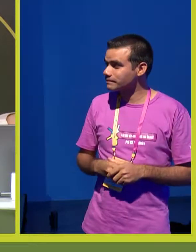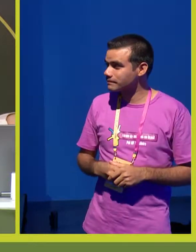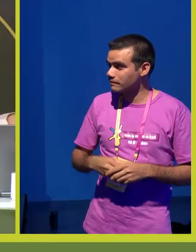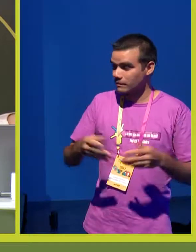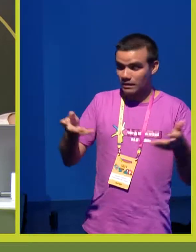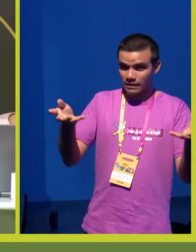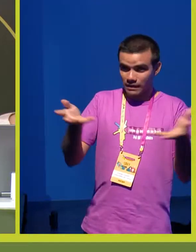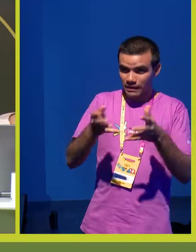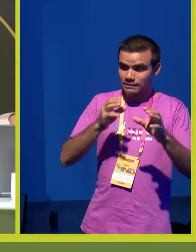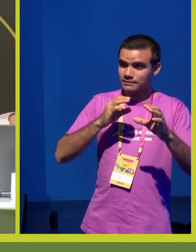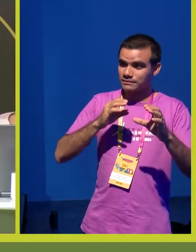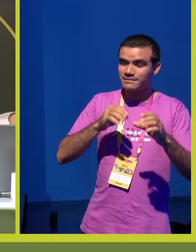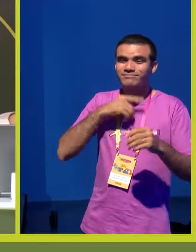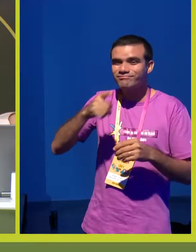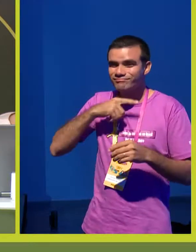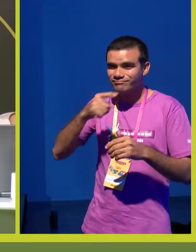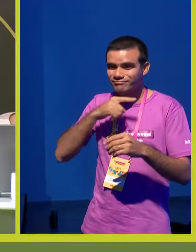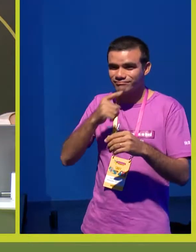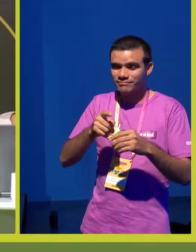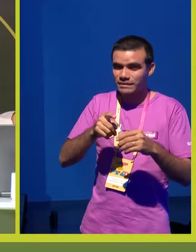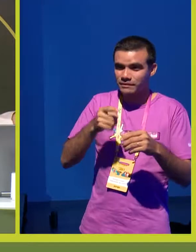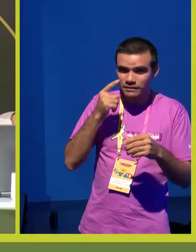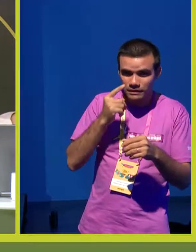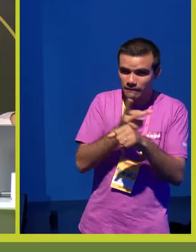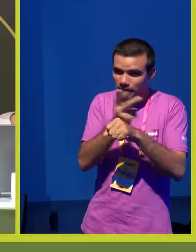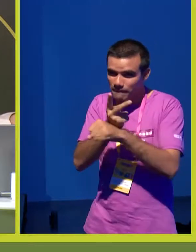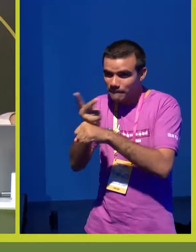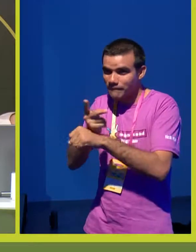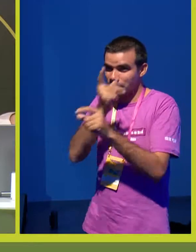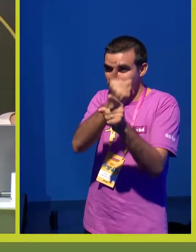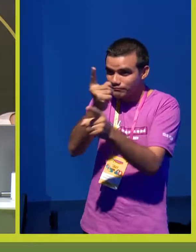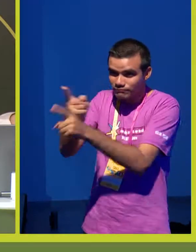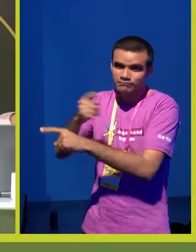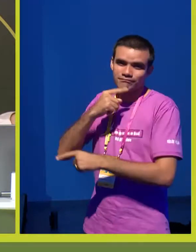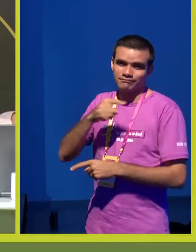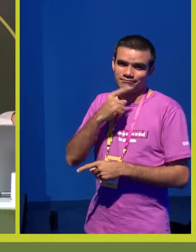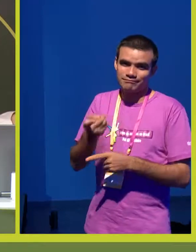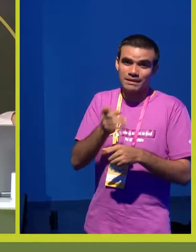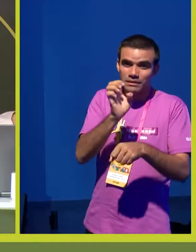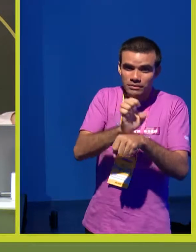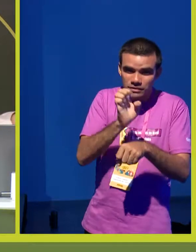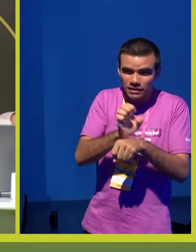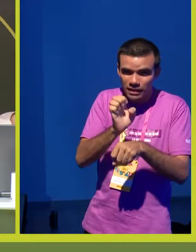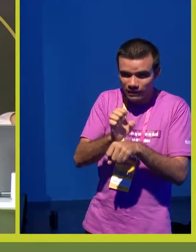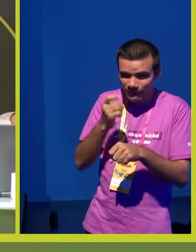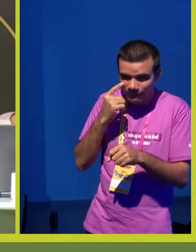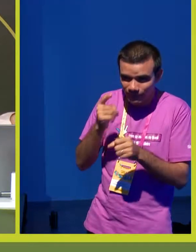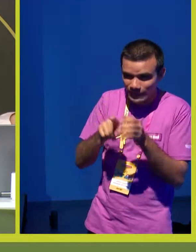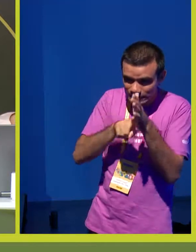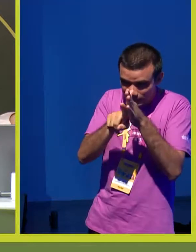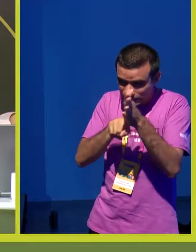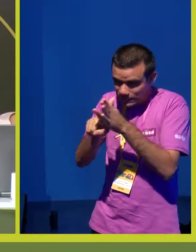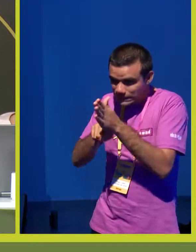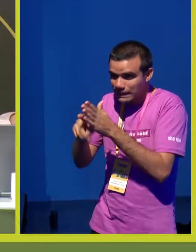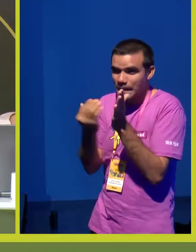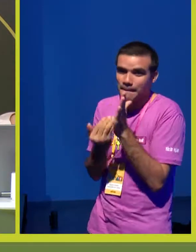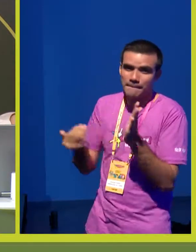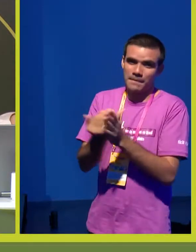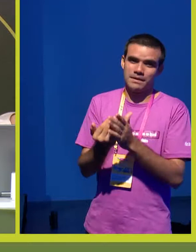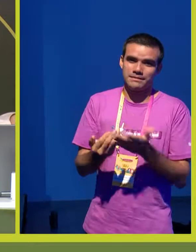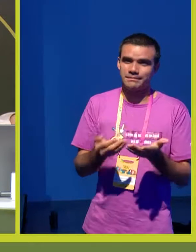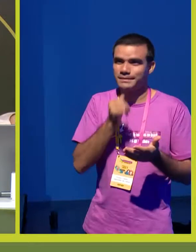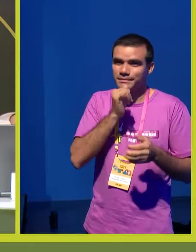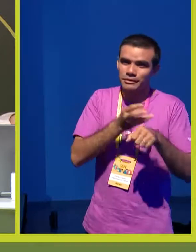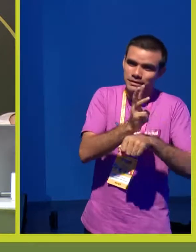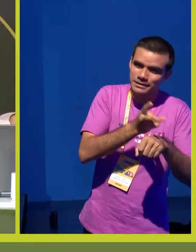a inacessibilidade a esses dados tem feito com que o Estado use mecanismos mais invasivos, ainda do que a interceptação de